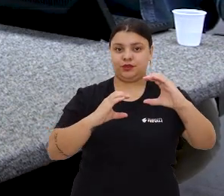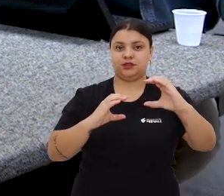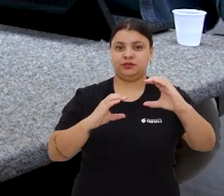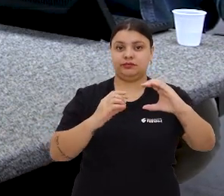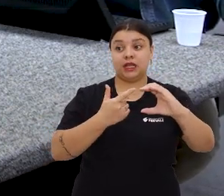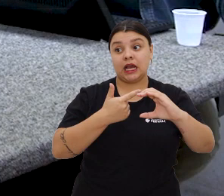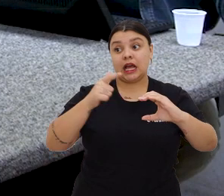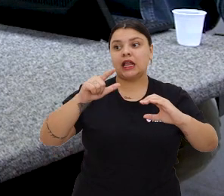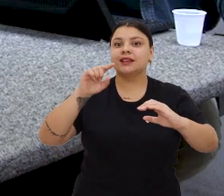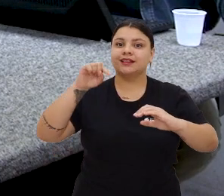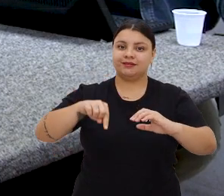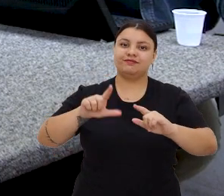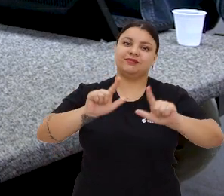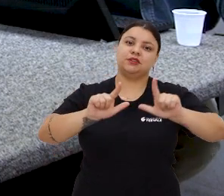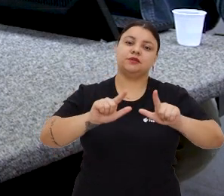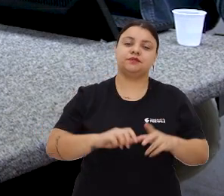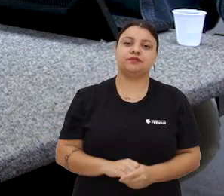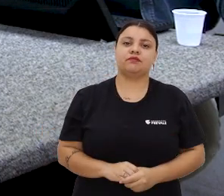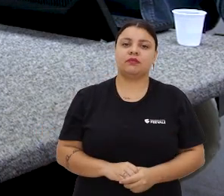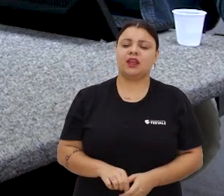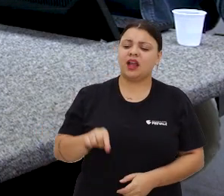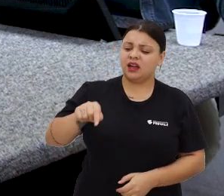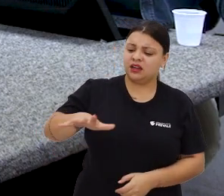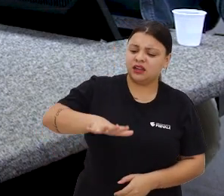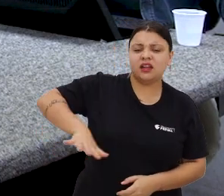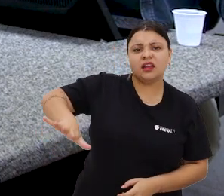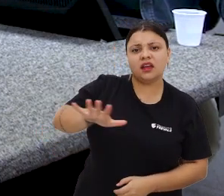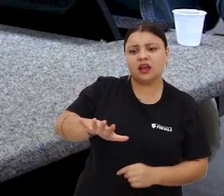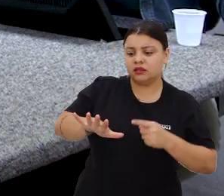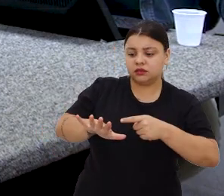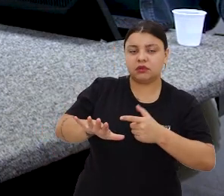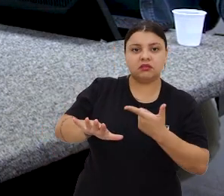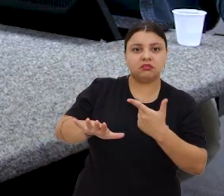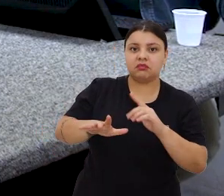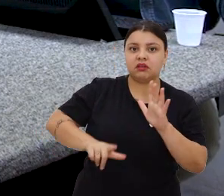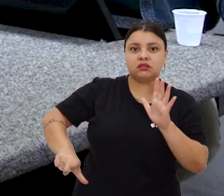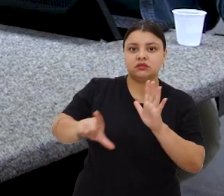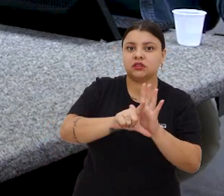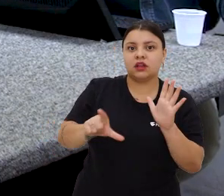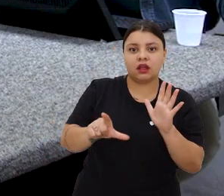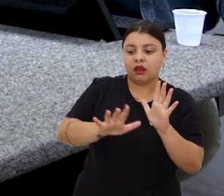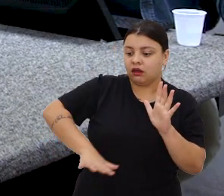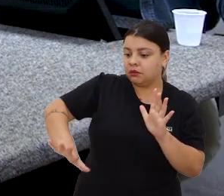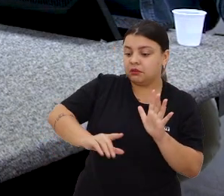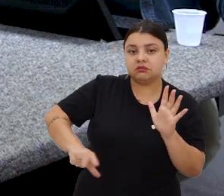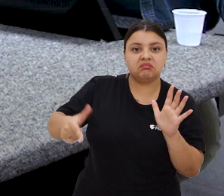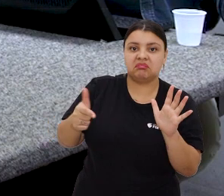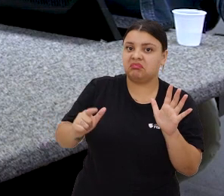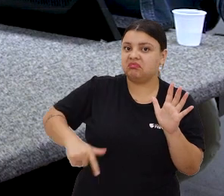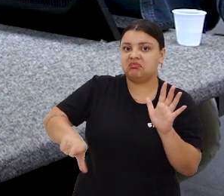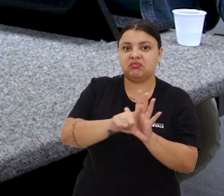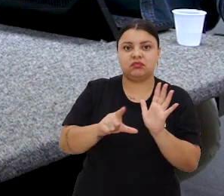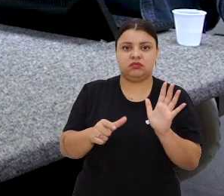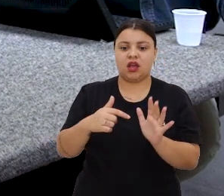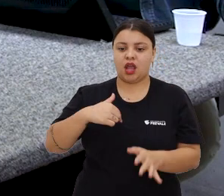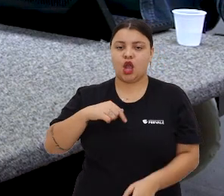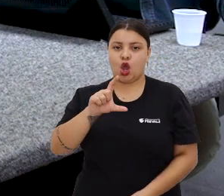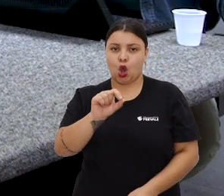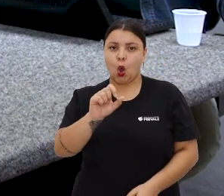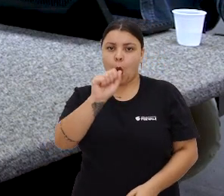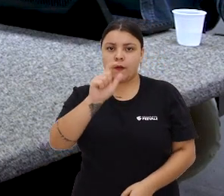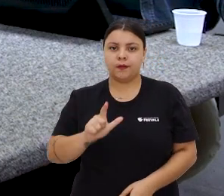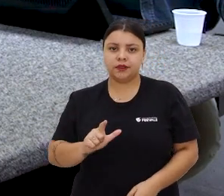do espaço da televisão. Só que ali era um espaço meio que de terra sem lei, né? Uma terra sem lei. Terra sem lei. Tanto que o meu Twitter,